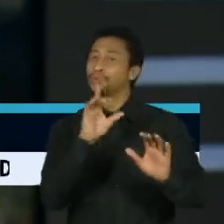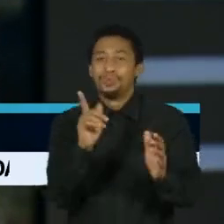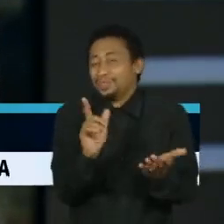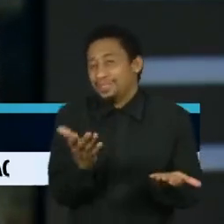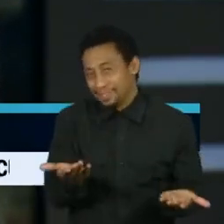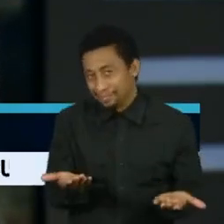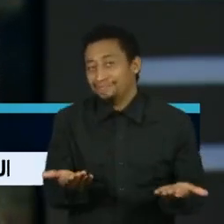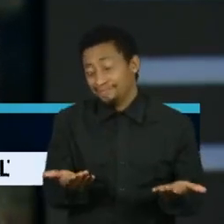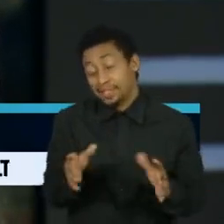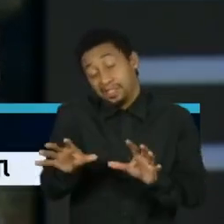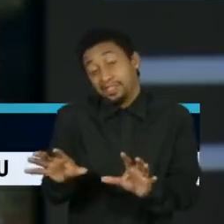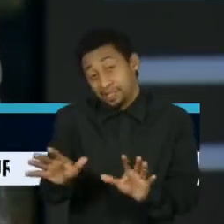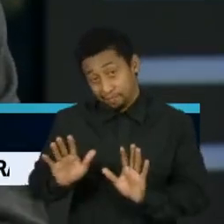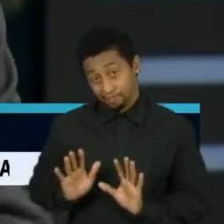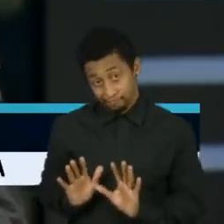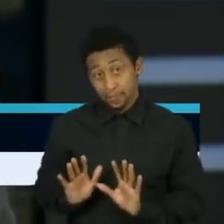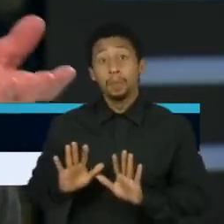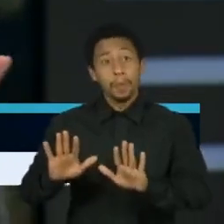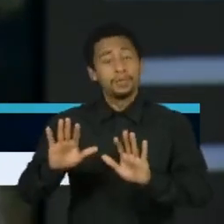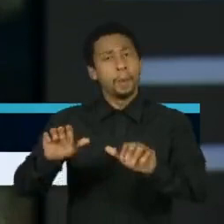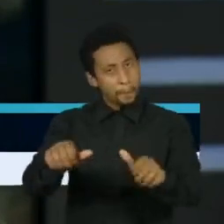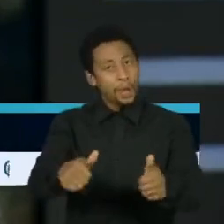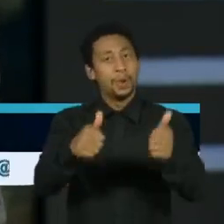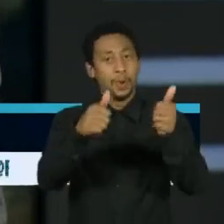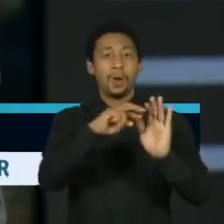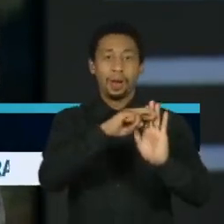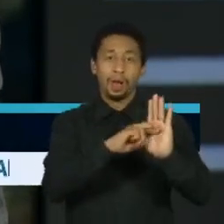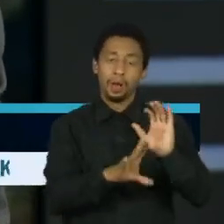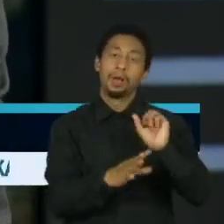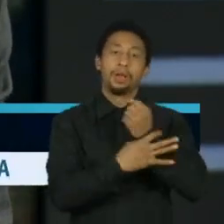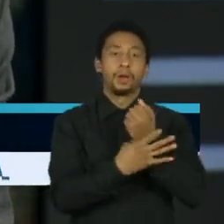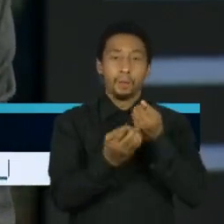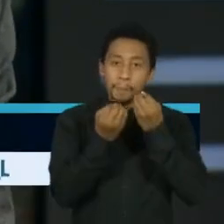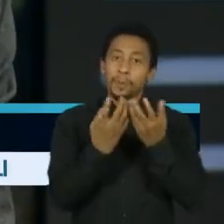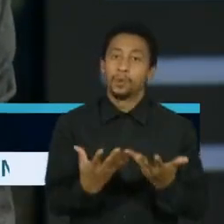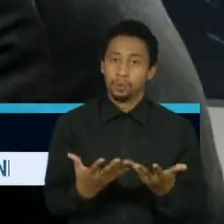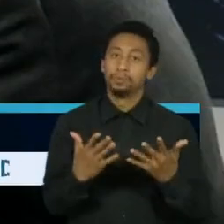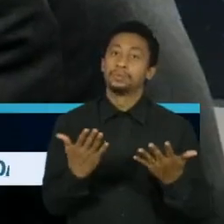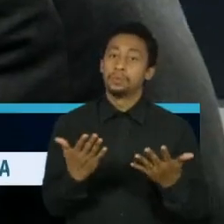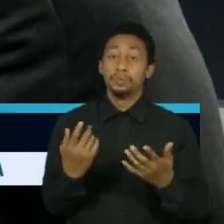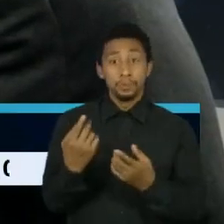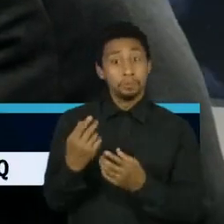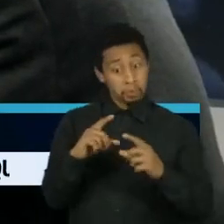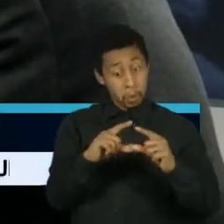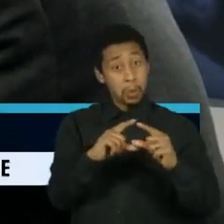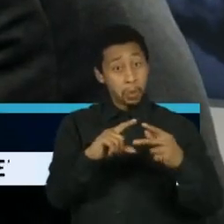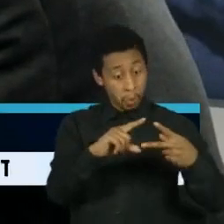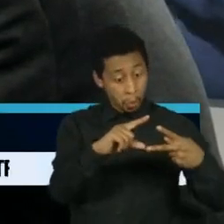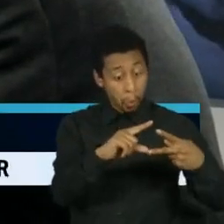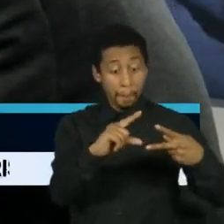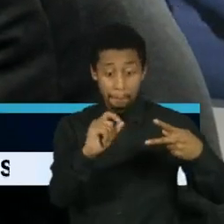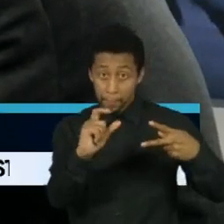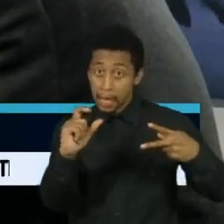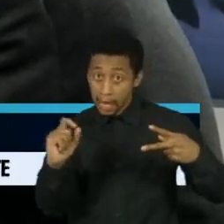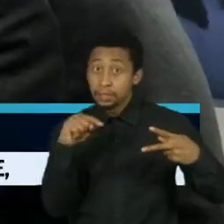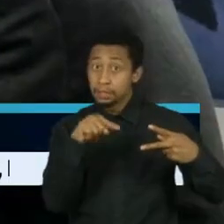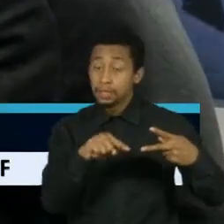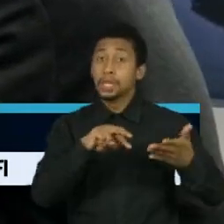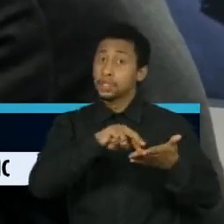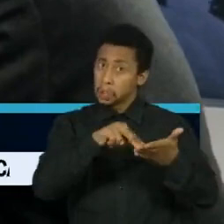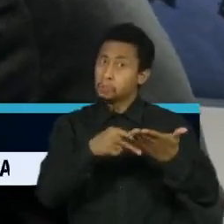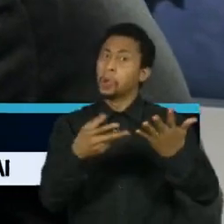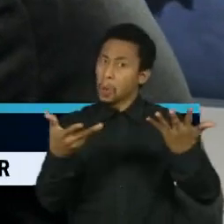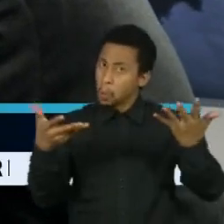né? Porque, de fato, é tudo que falaram, né? Tem sido um baita instrumento de inclusão financeira, né?